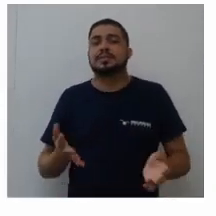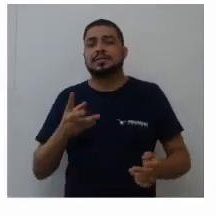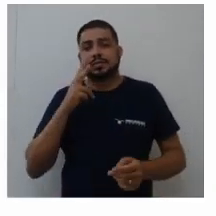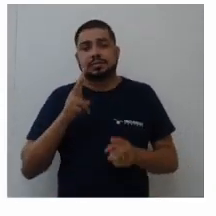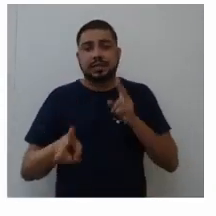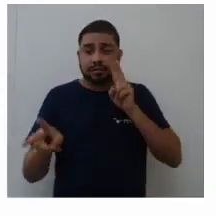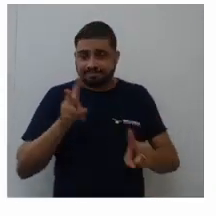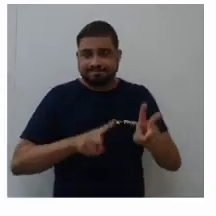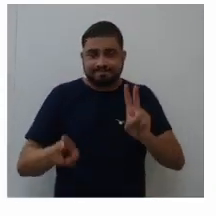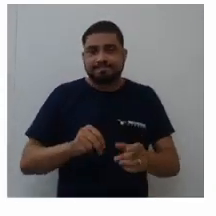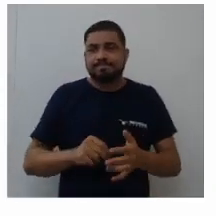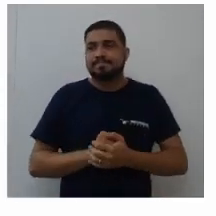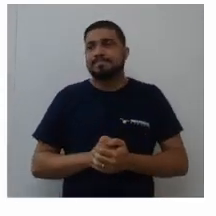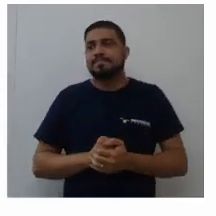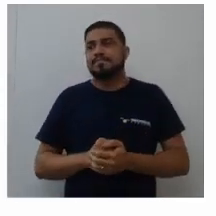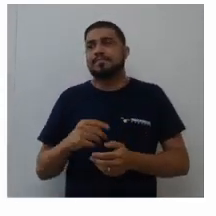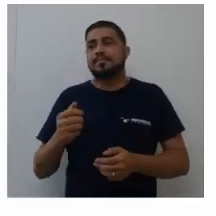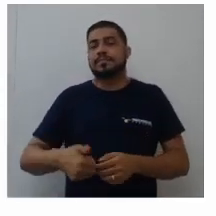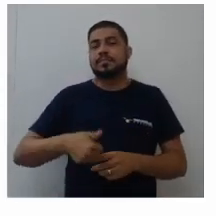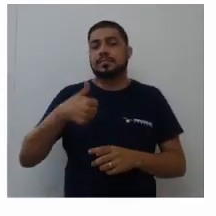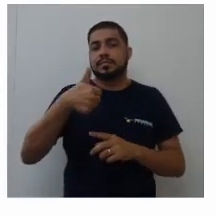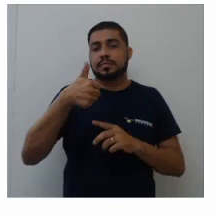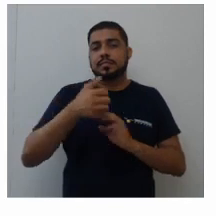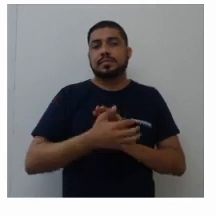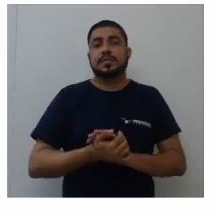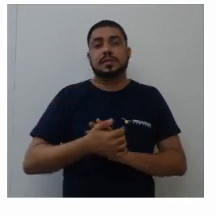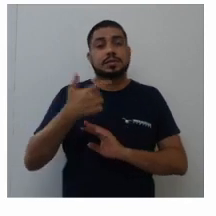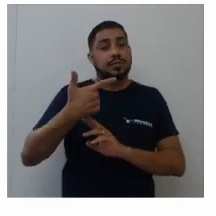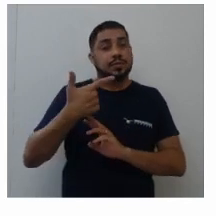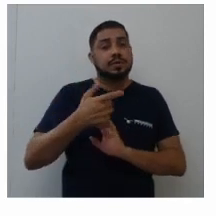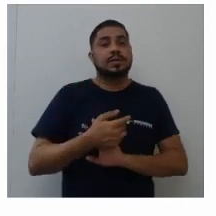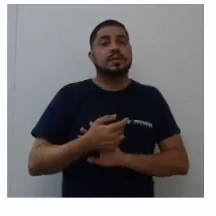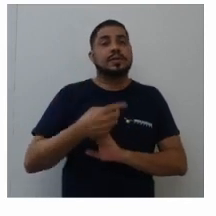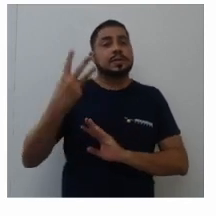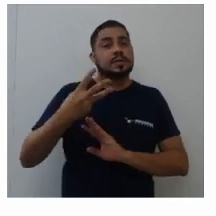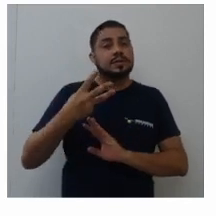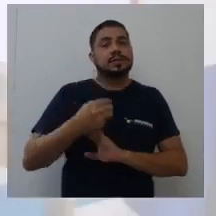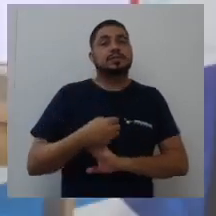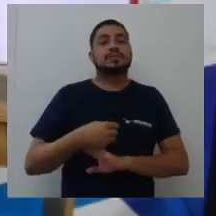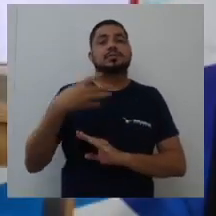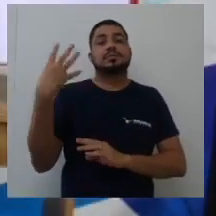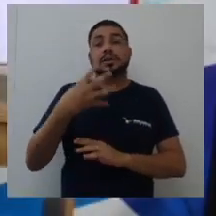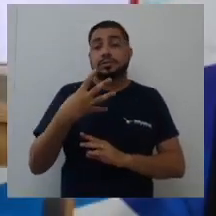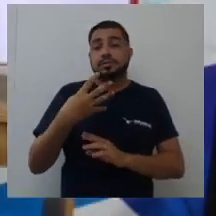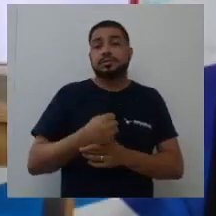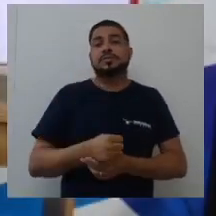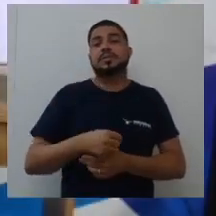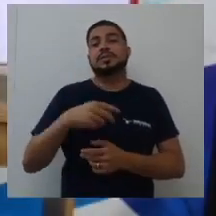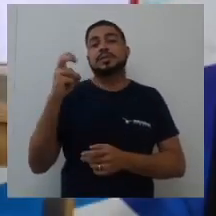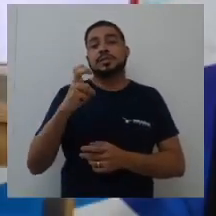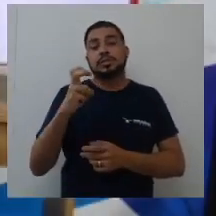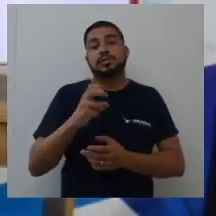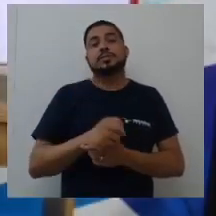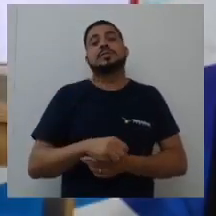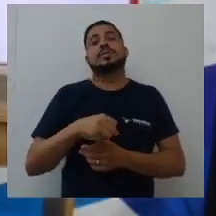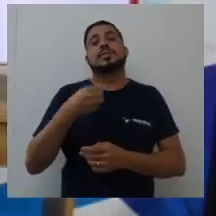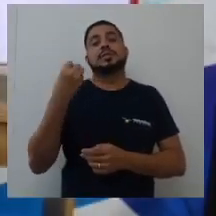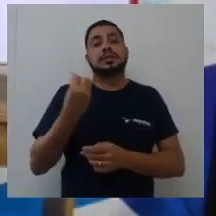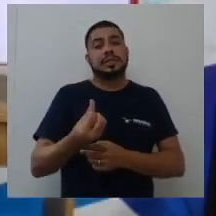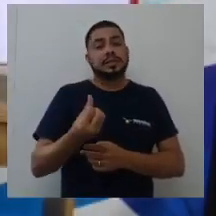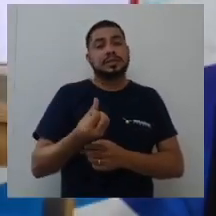bem. Então vamos contar aqui, ó. 1, 2, 3, 4,